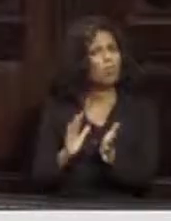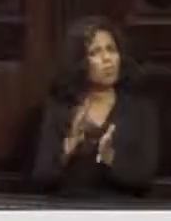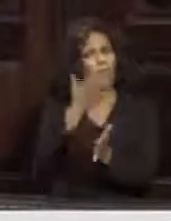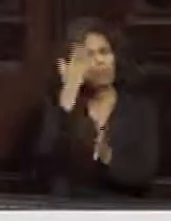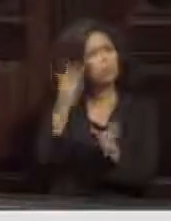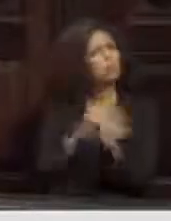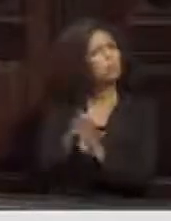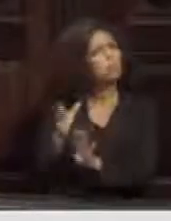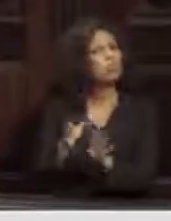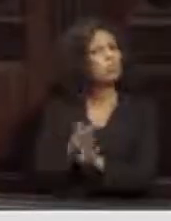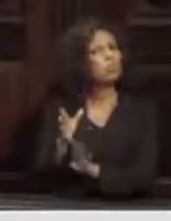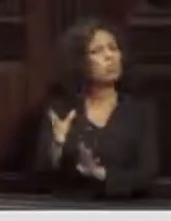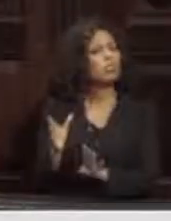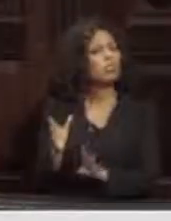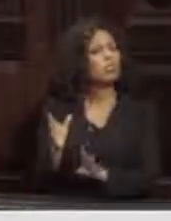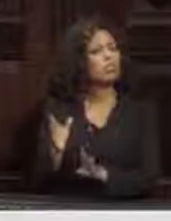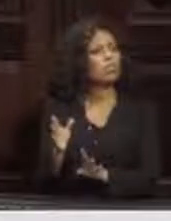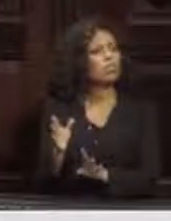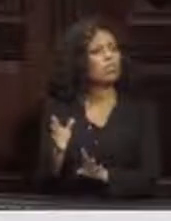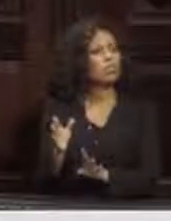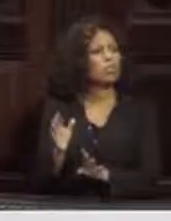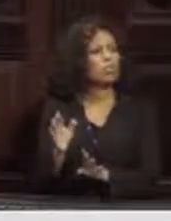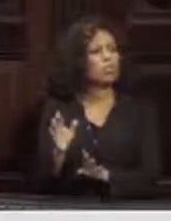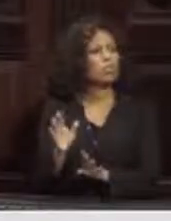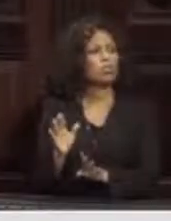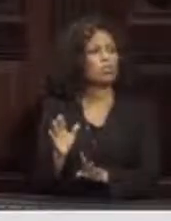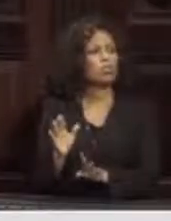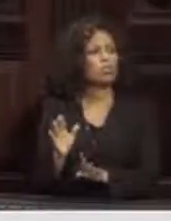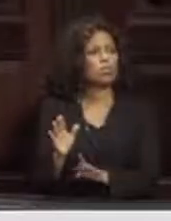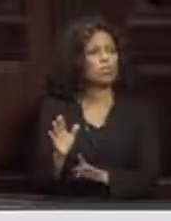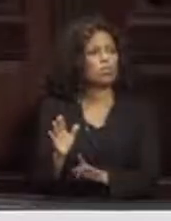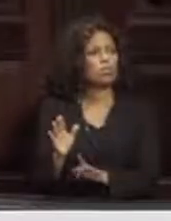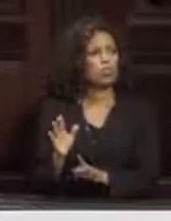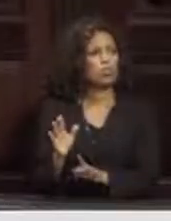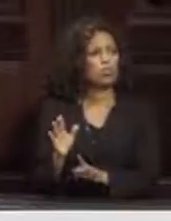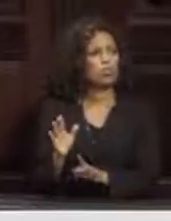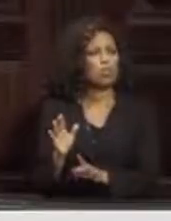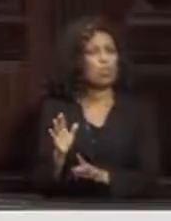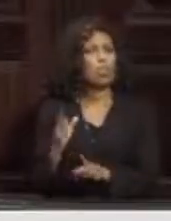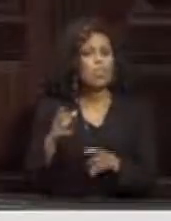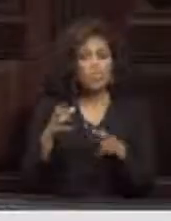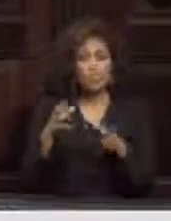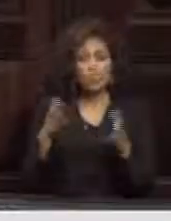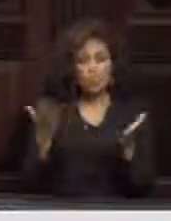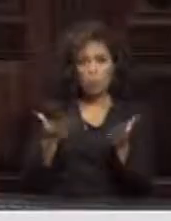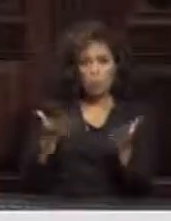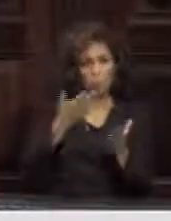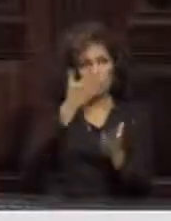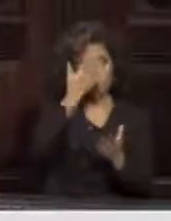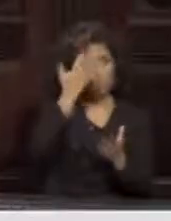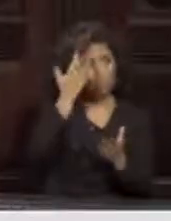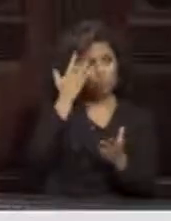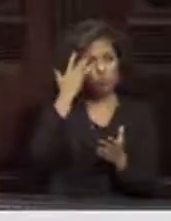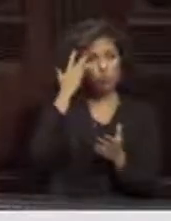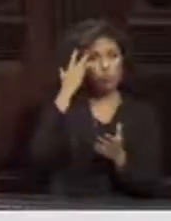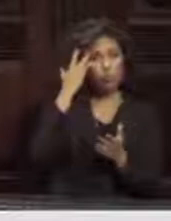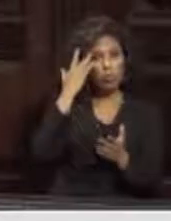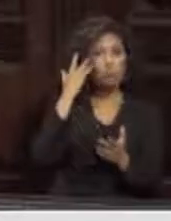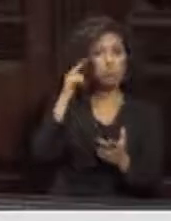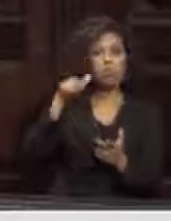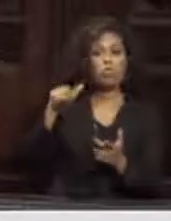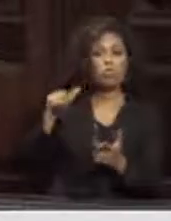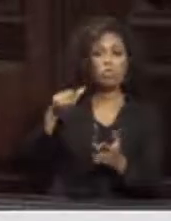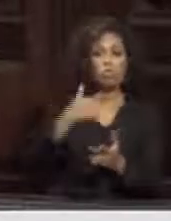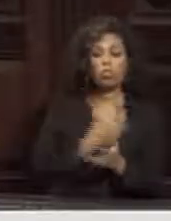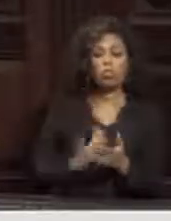e esses trabalhadores da Rio Trilhos, que o governo quer dispensar, são os únicos fiscais que